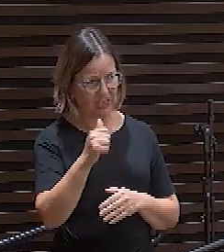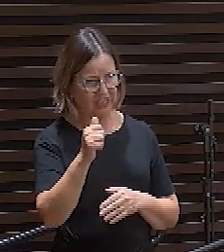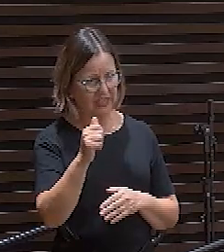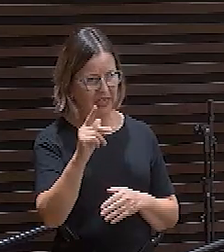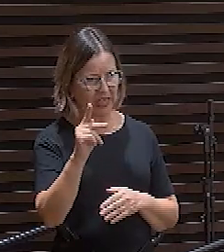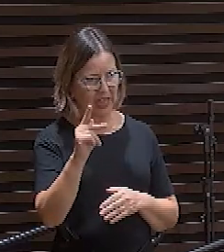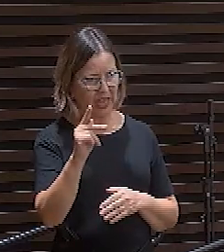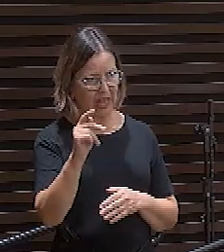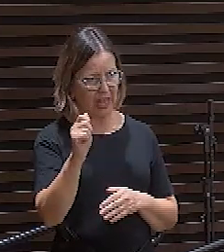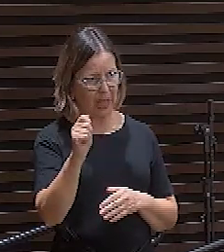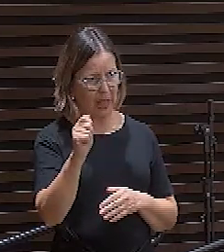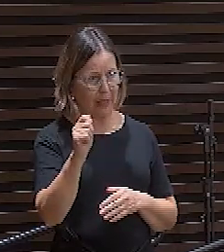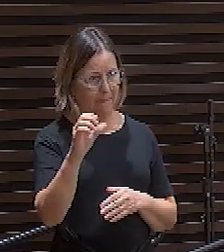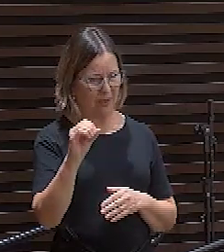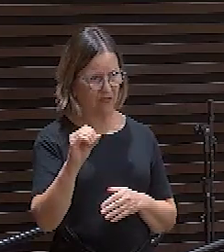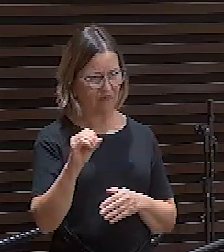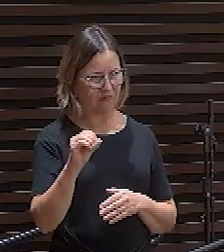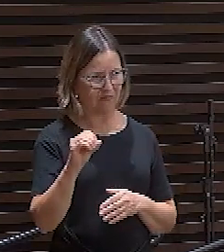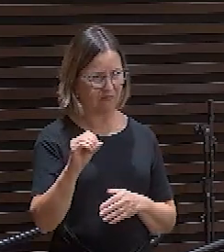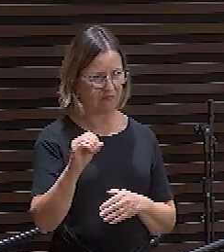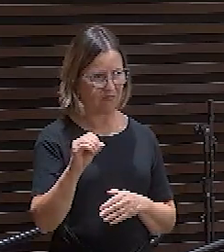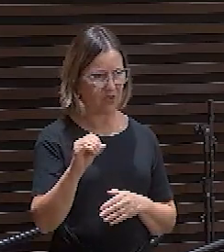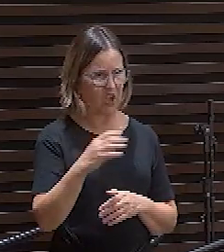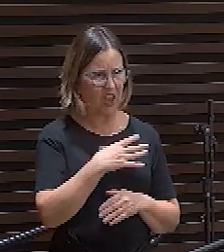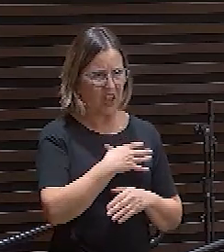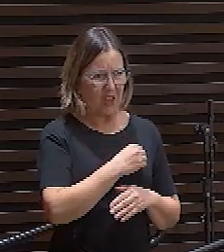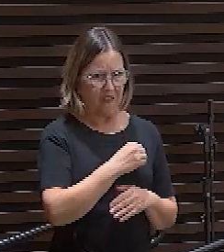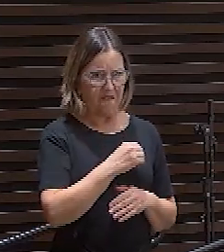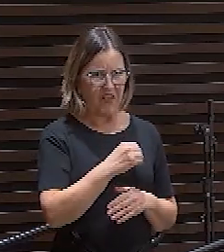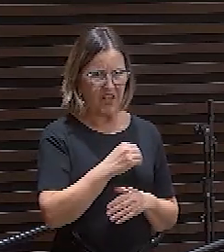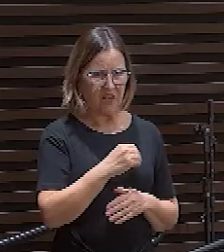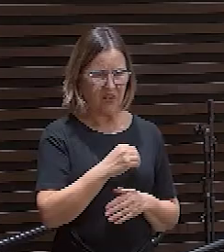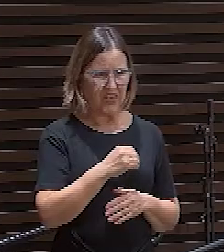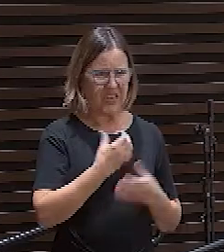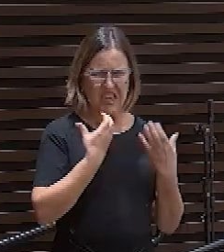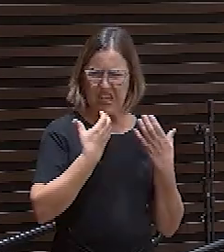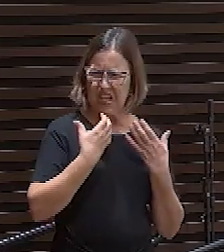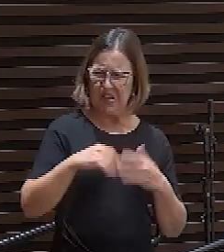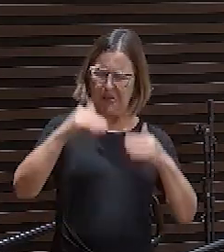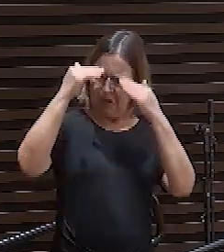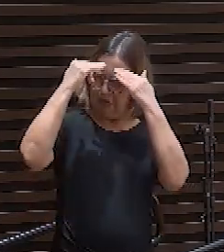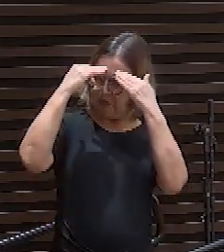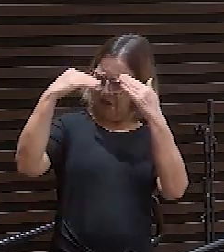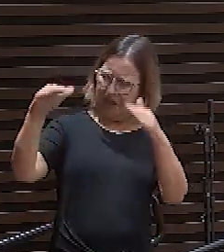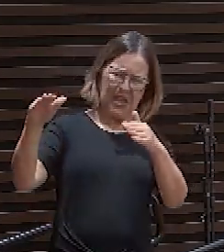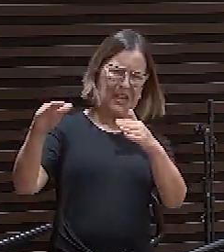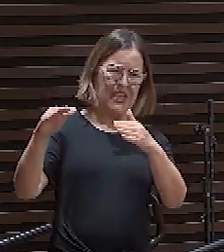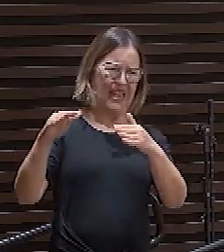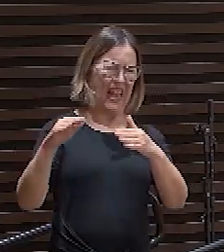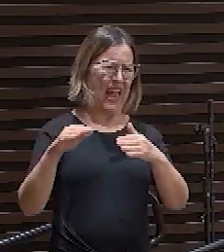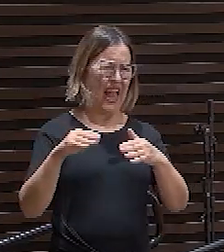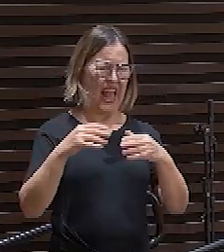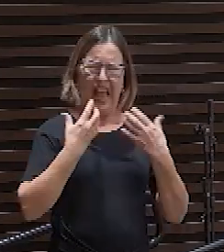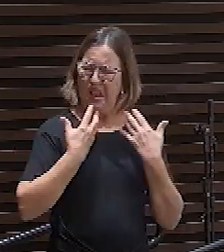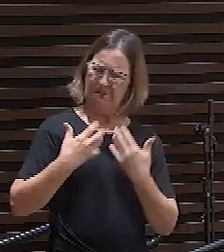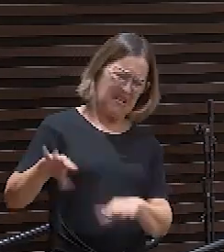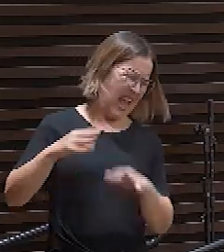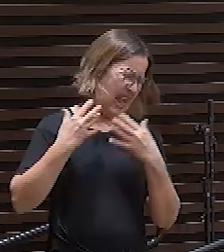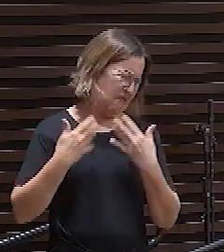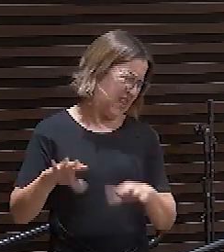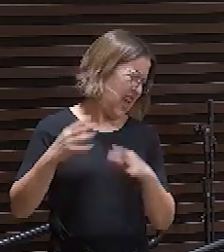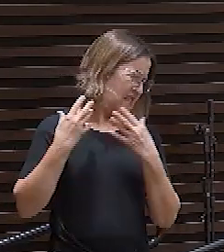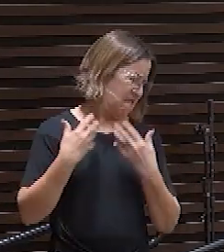saíam de casa, não queria obedecer o pai e a mãe, não quero tomar café, não quero comer isso, não quero fazer aquilo,